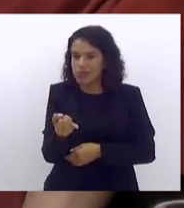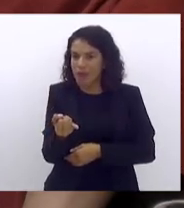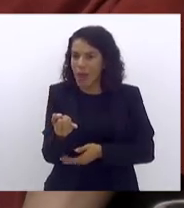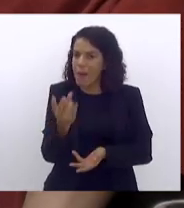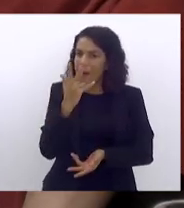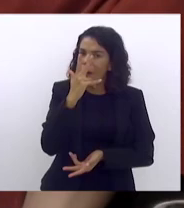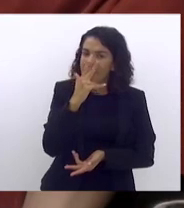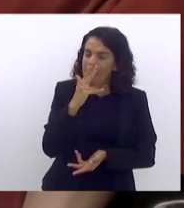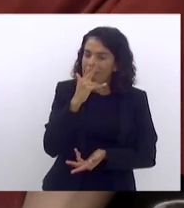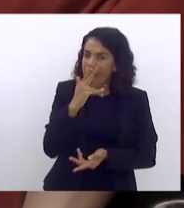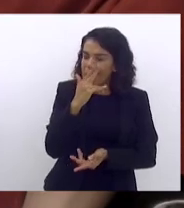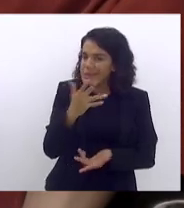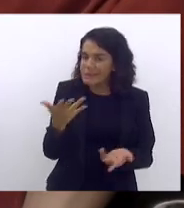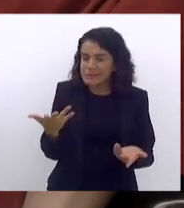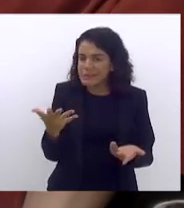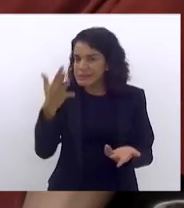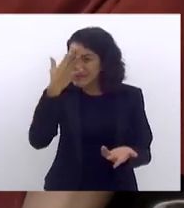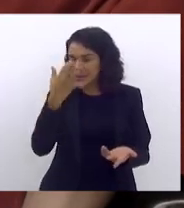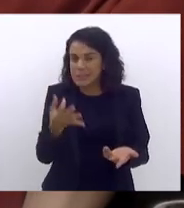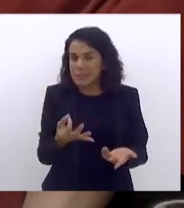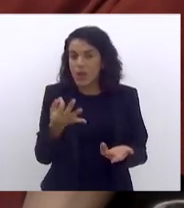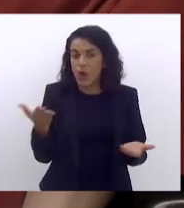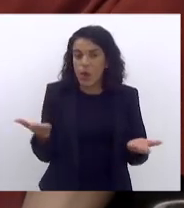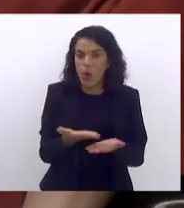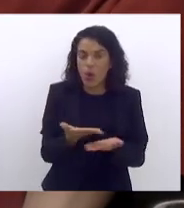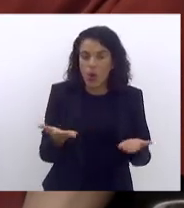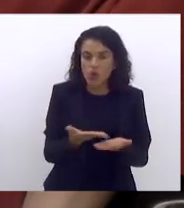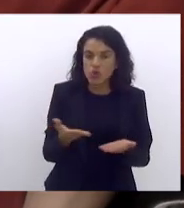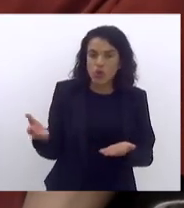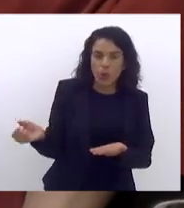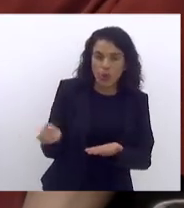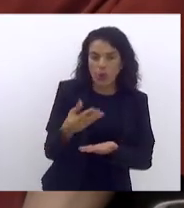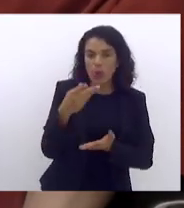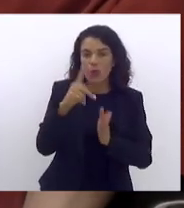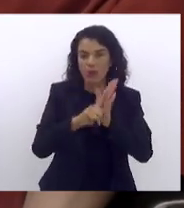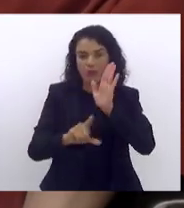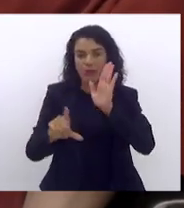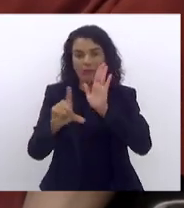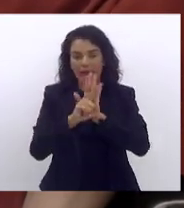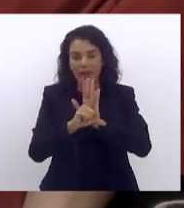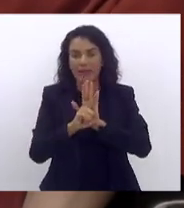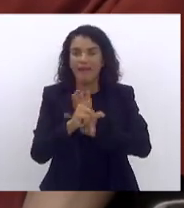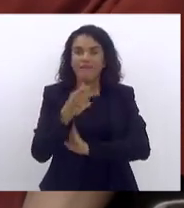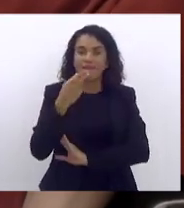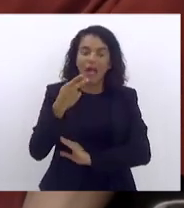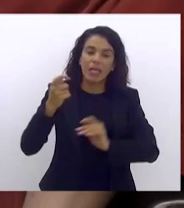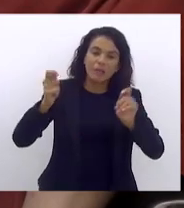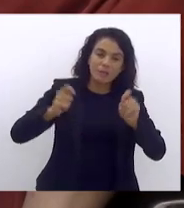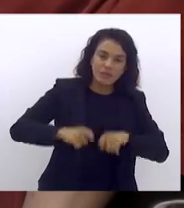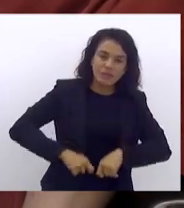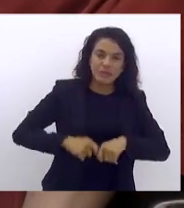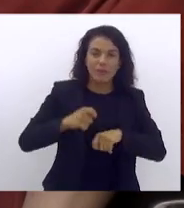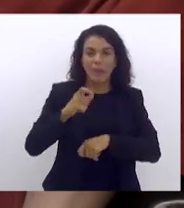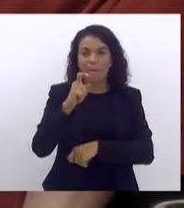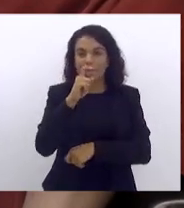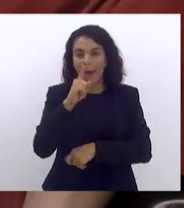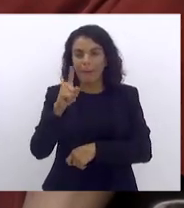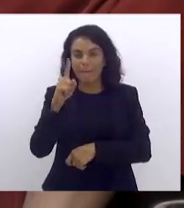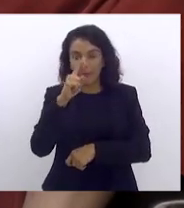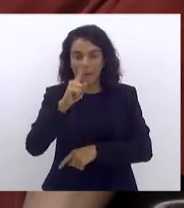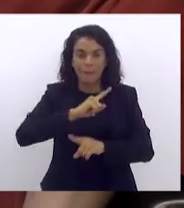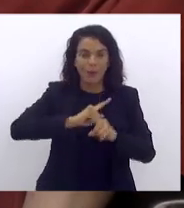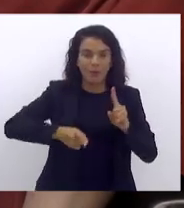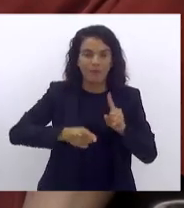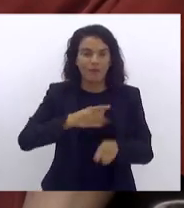vias assim, transversas, né? Então, hoje chegou aqui um que é da possibilidade de pais vedarem os